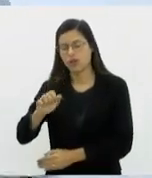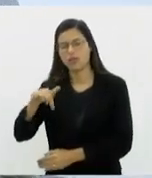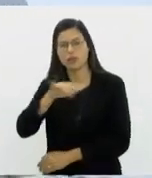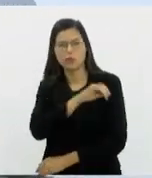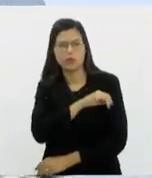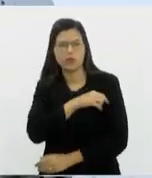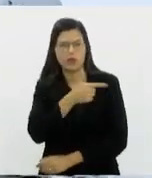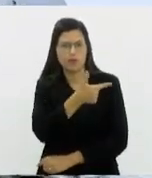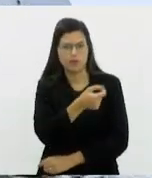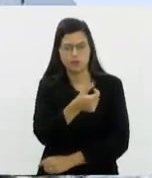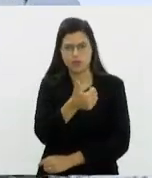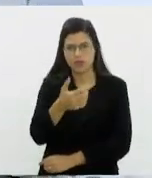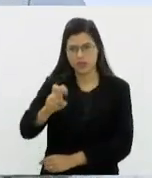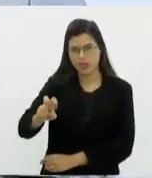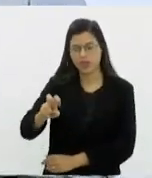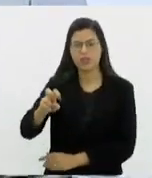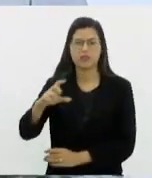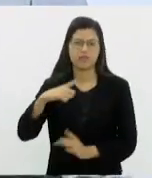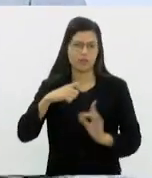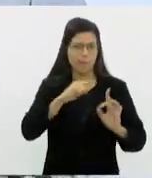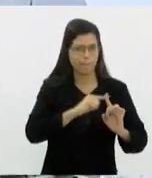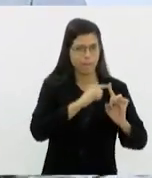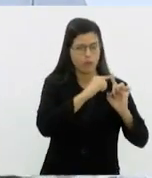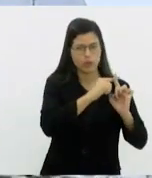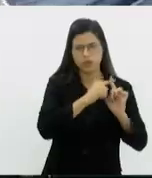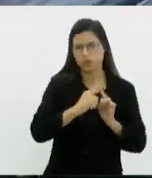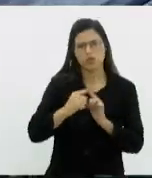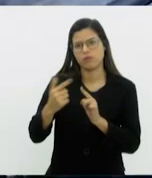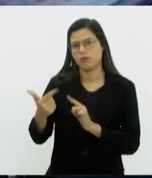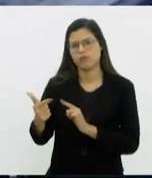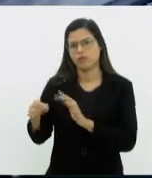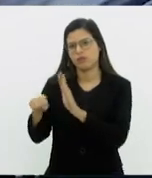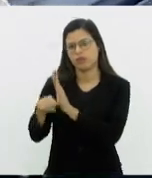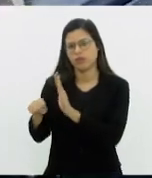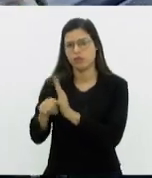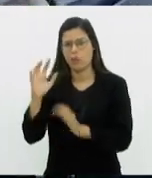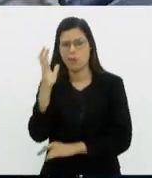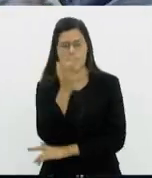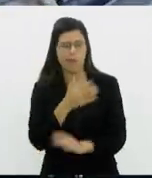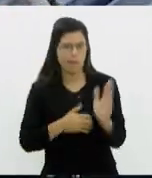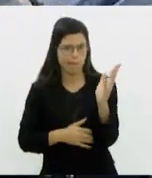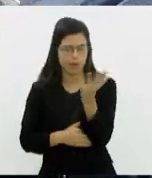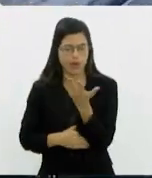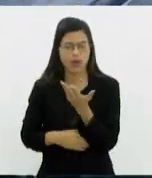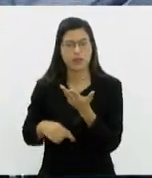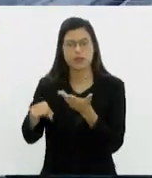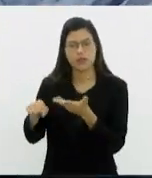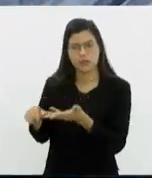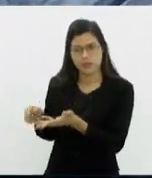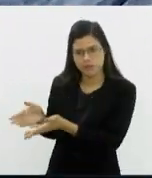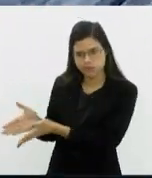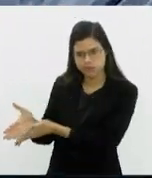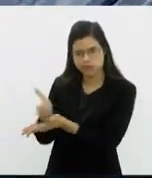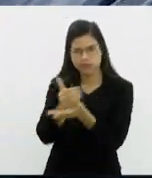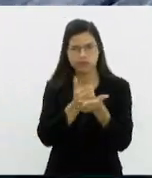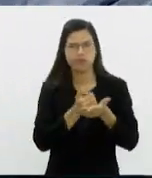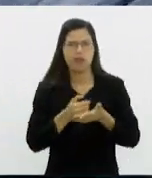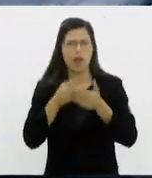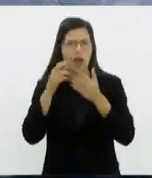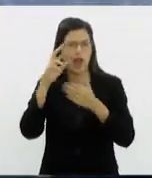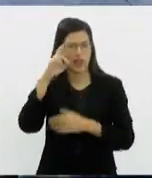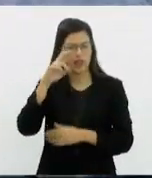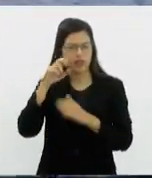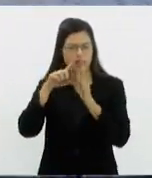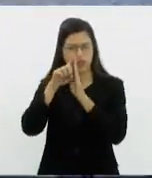resultados favoráveis e nenhum prejuízo ao meio ambiente. O material coletado será analisado nos próximos dias